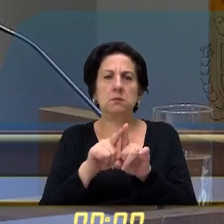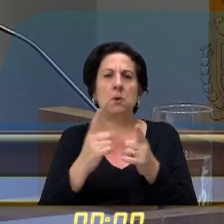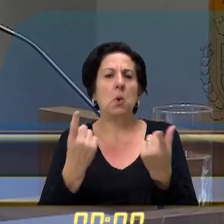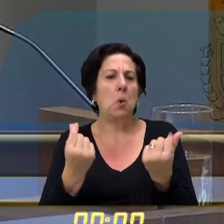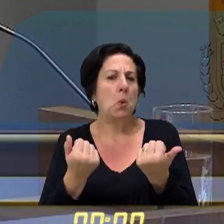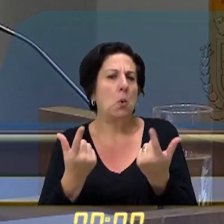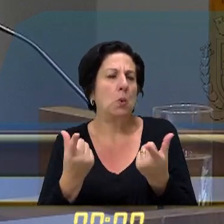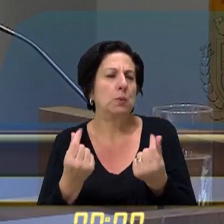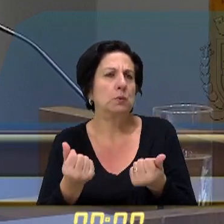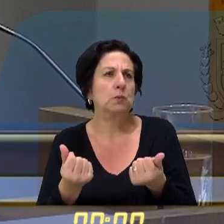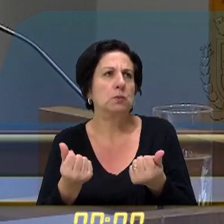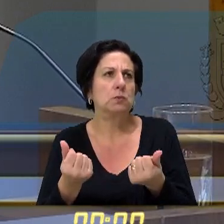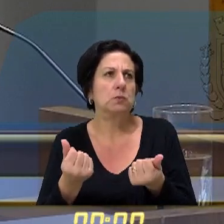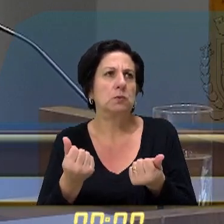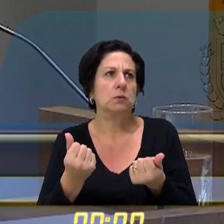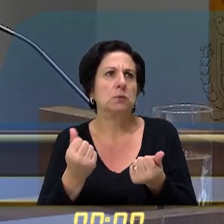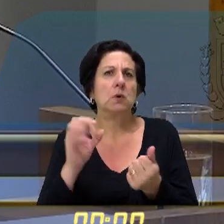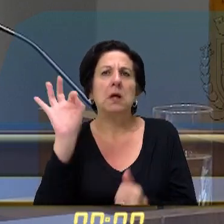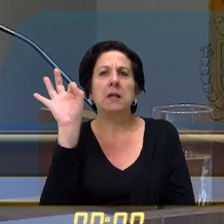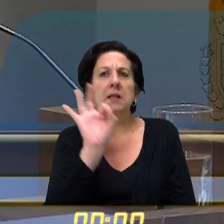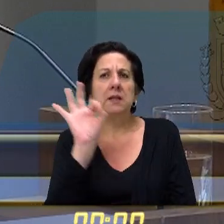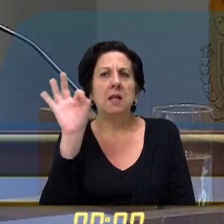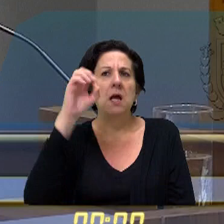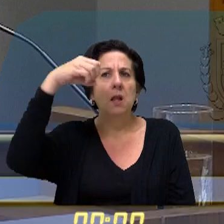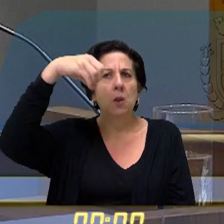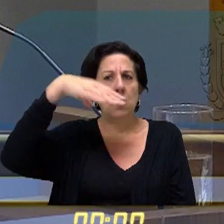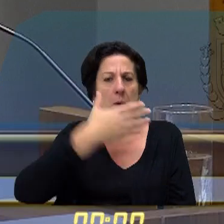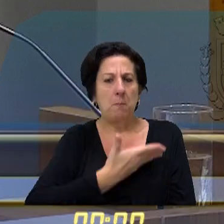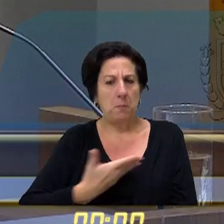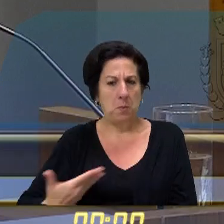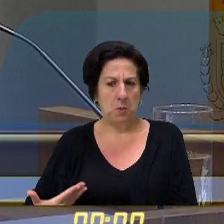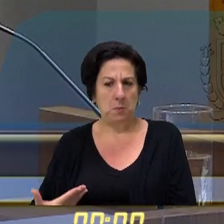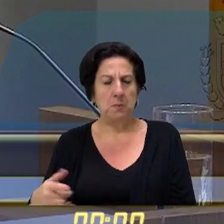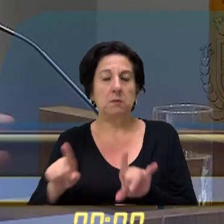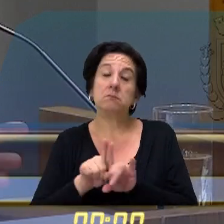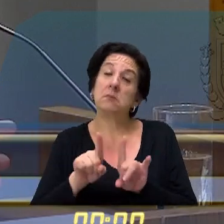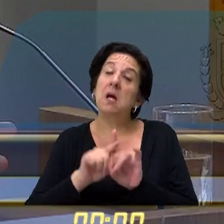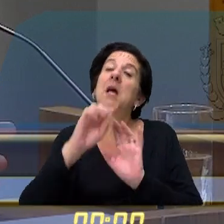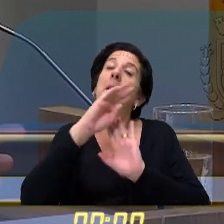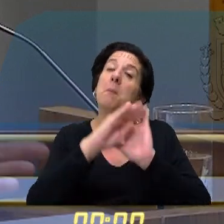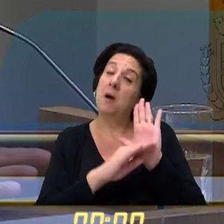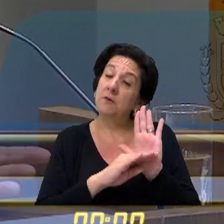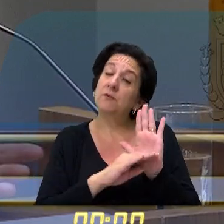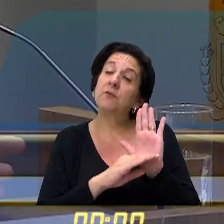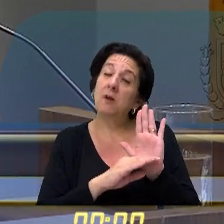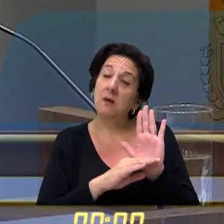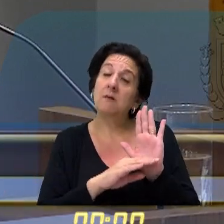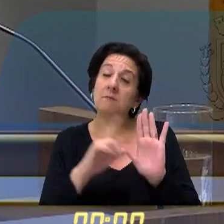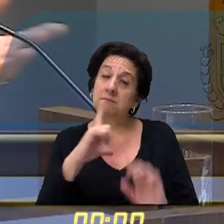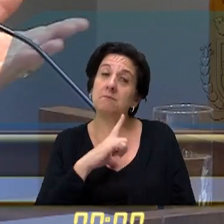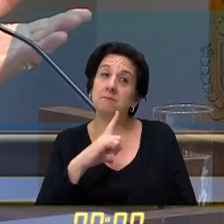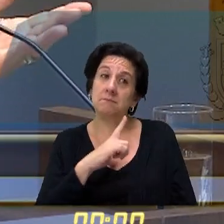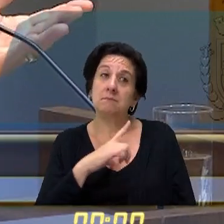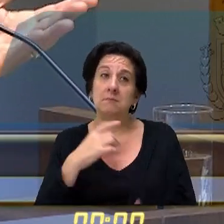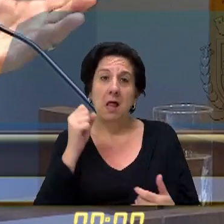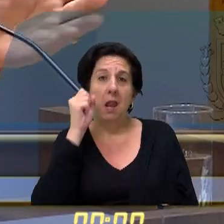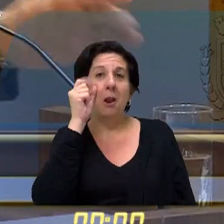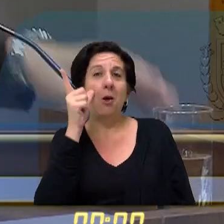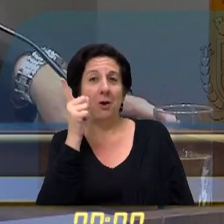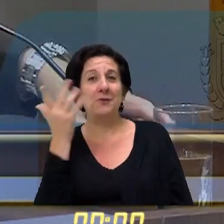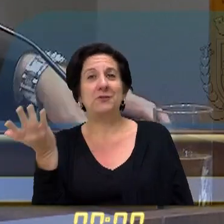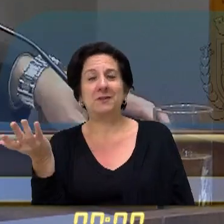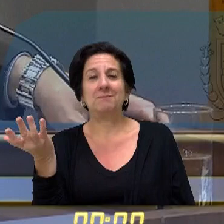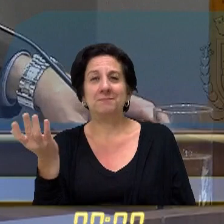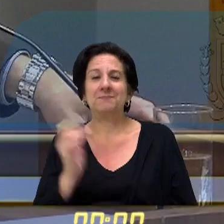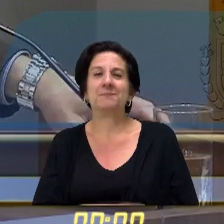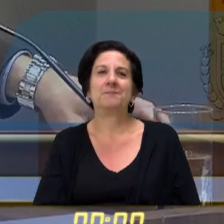custo da taxa de iluminação pública. Ou teria que abaixar, né, vereador Armando? Não, mas é isso. Seria a lógica, né?